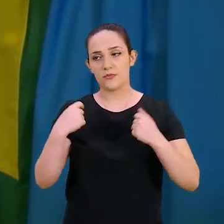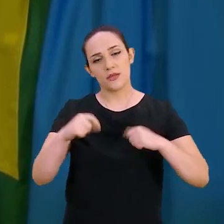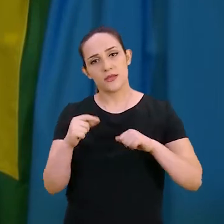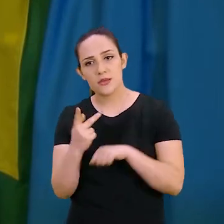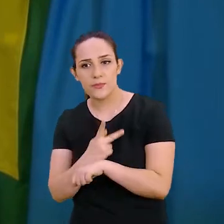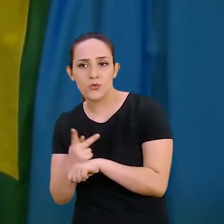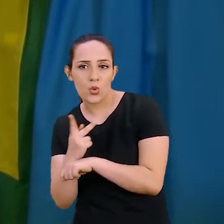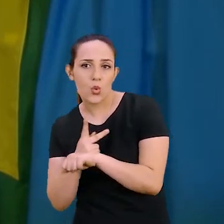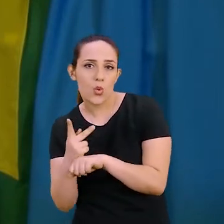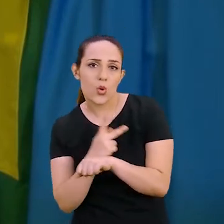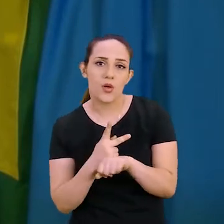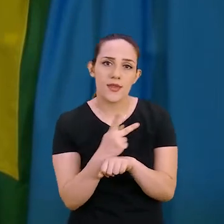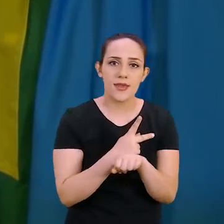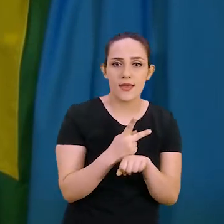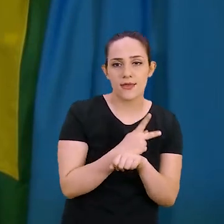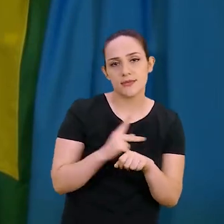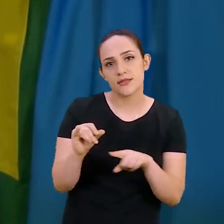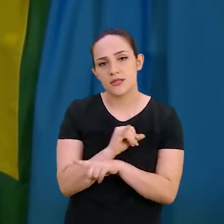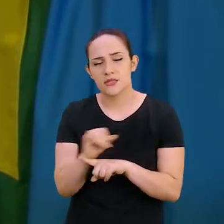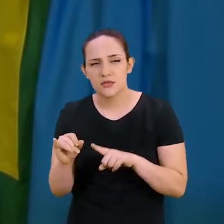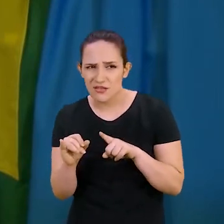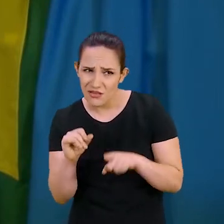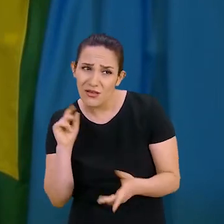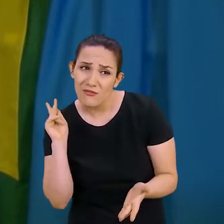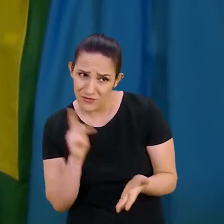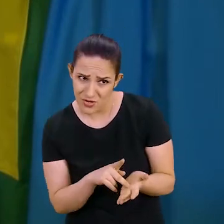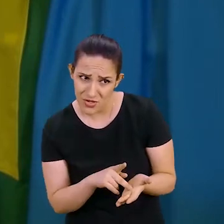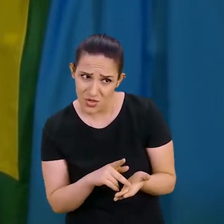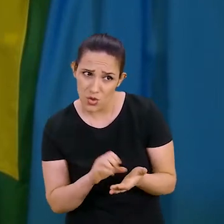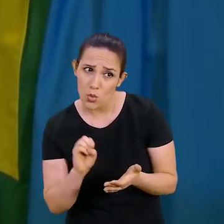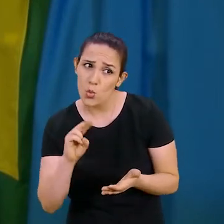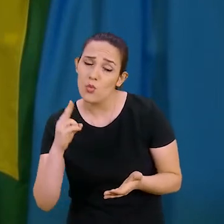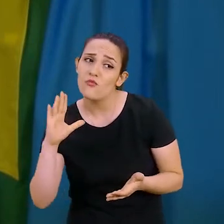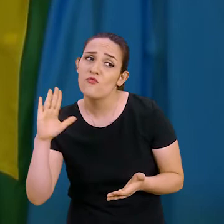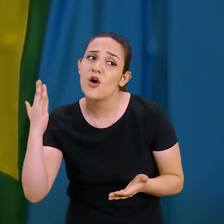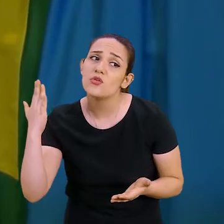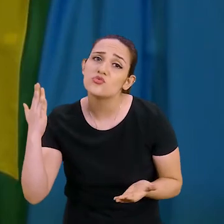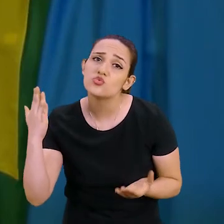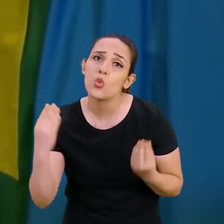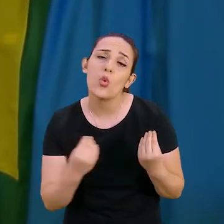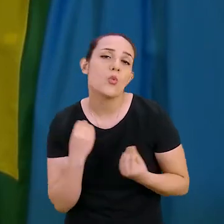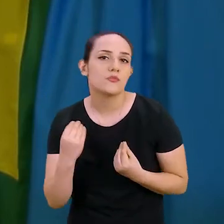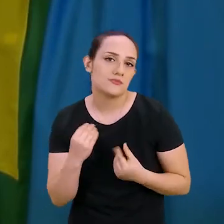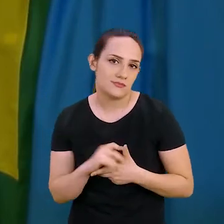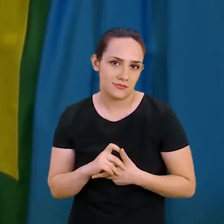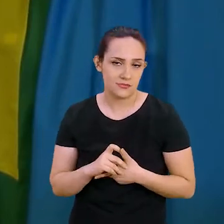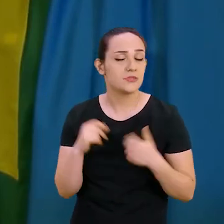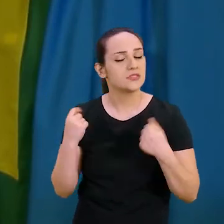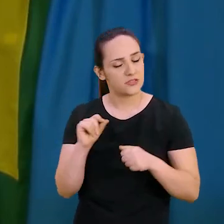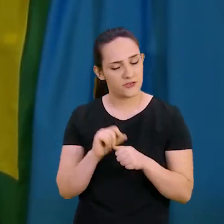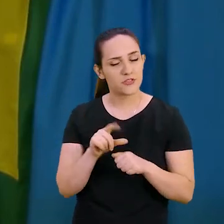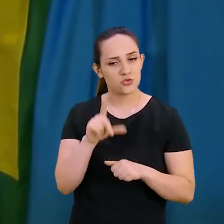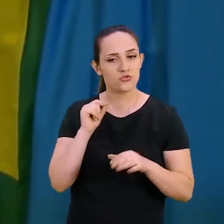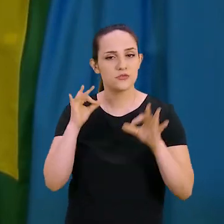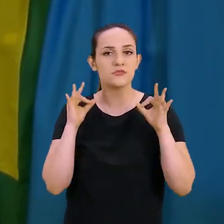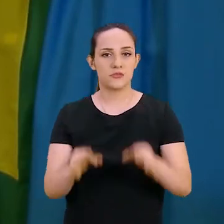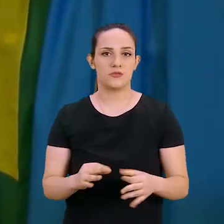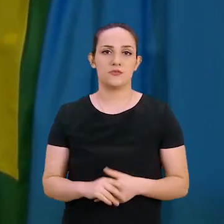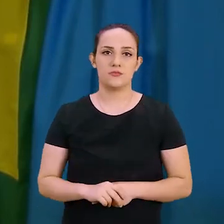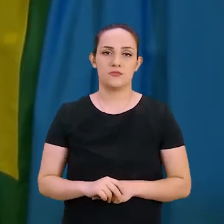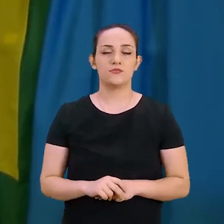que buscar meios de identificar se aquela informação que está sendo passada é verdadeira ou não para que você possa fazer a sua